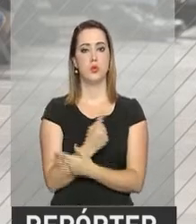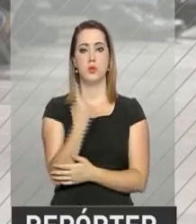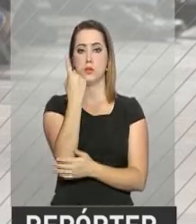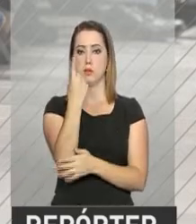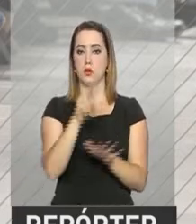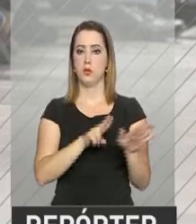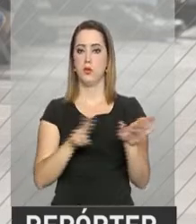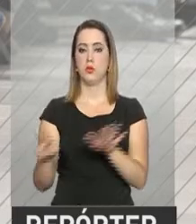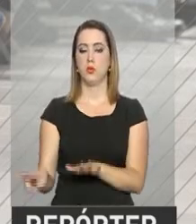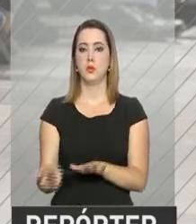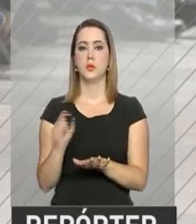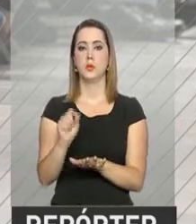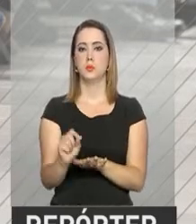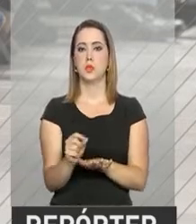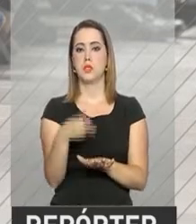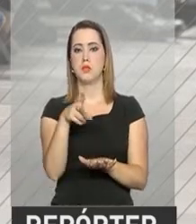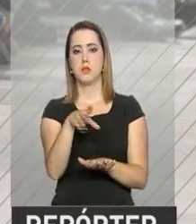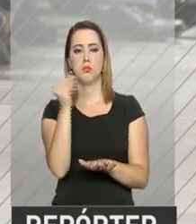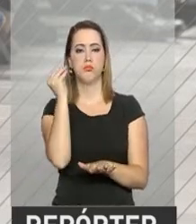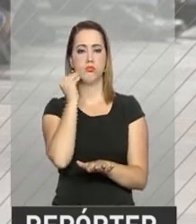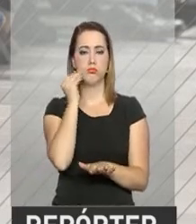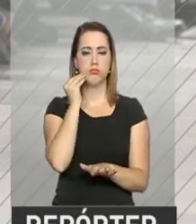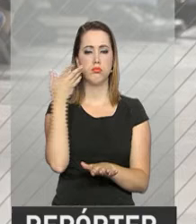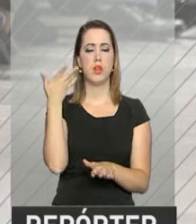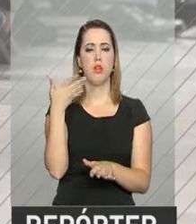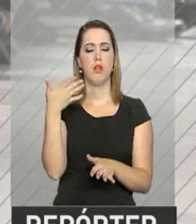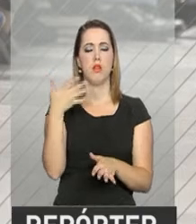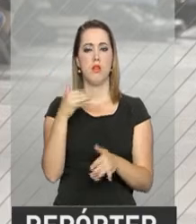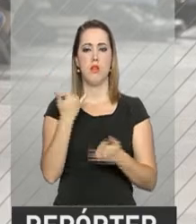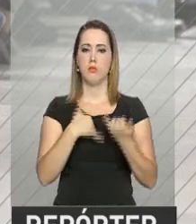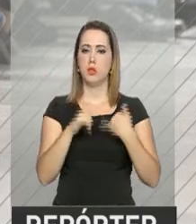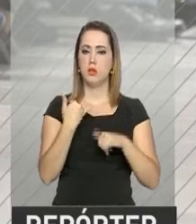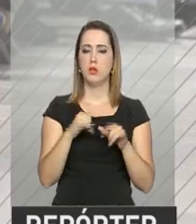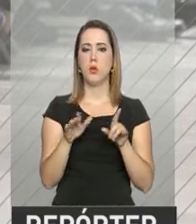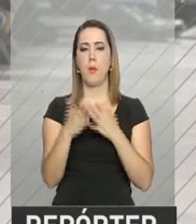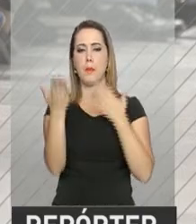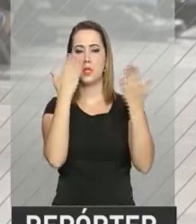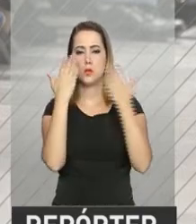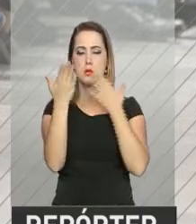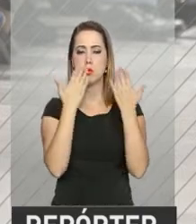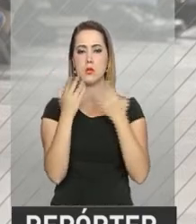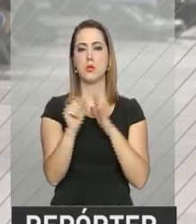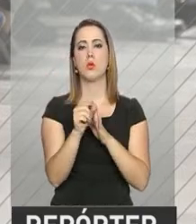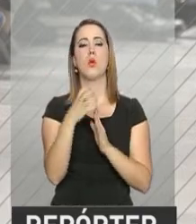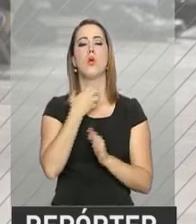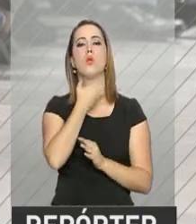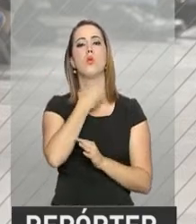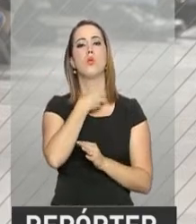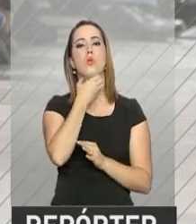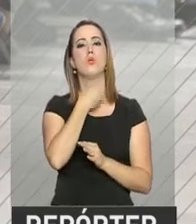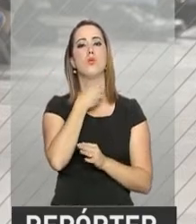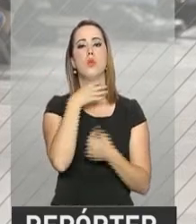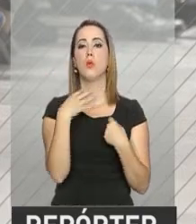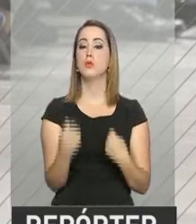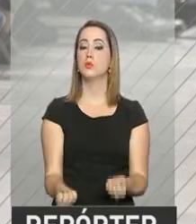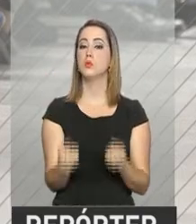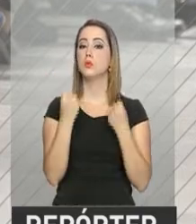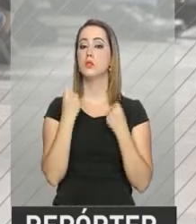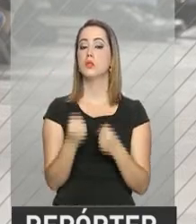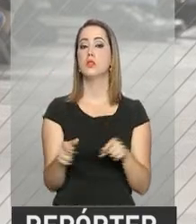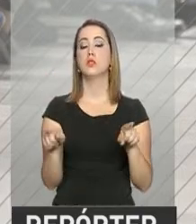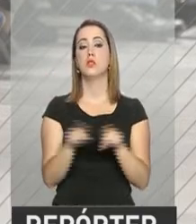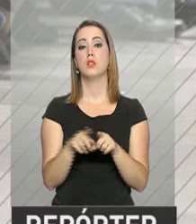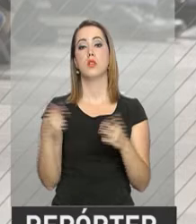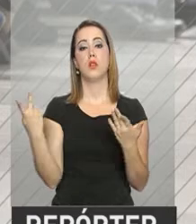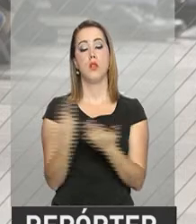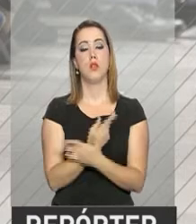1 semana. Serviços diagnósticos, de terapia e de sessões com psicólogo, fonoaudiólogo e fisioterapeuta, por exemplo, devem